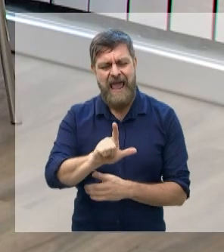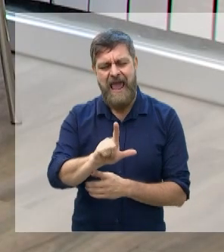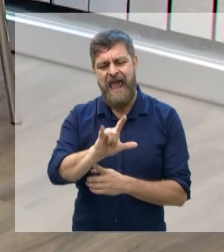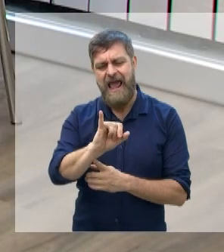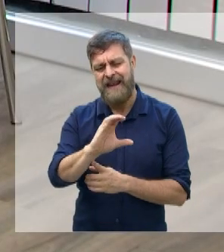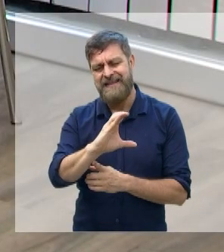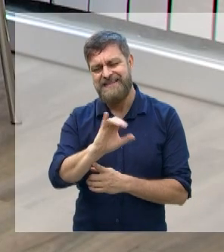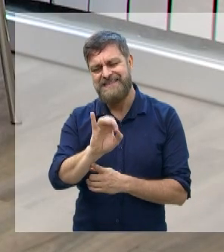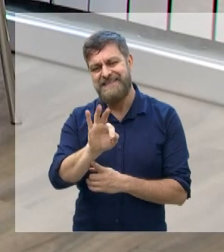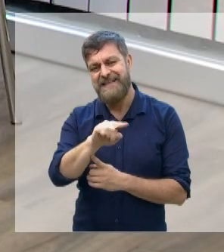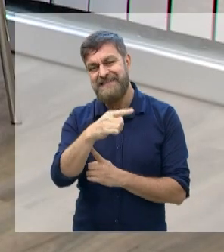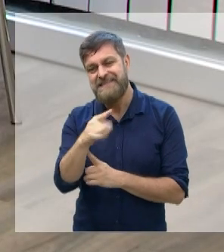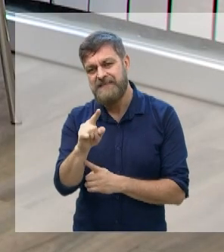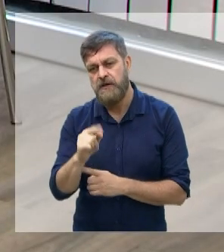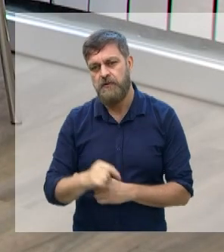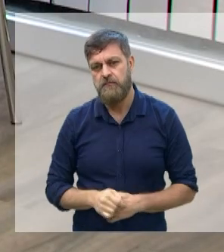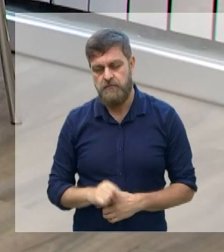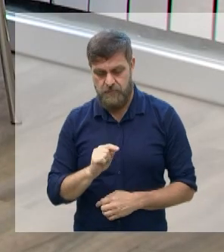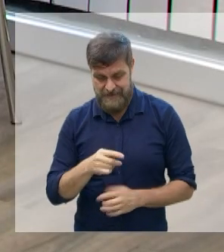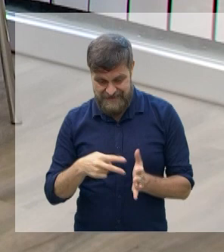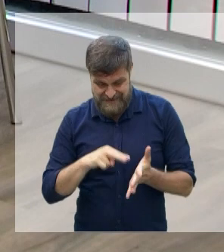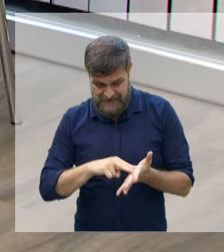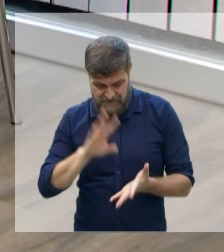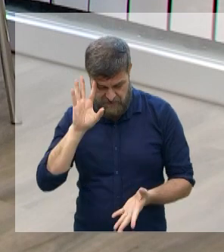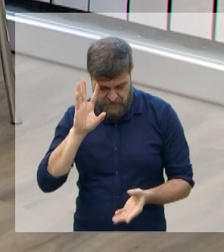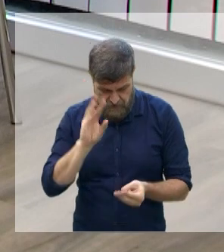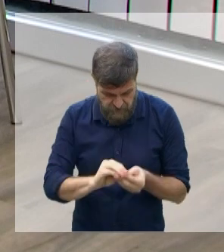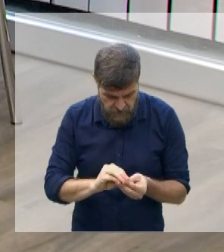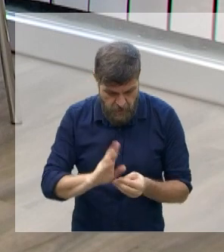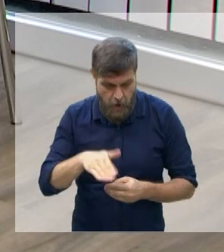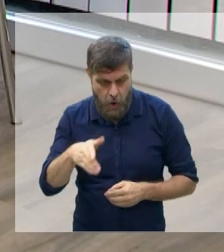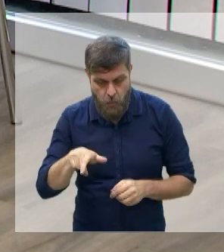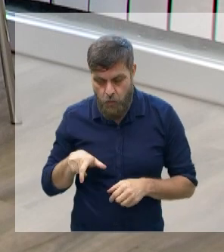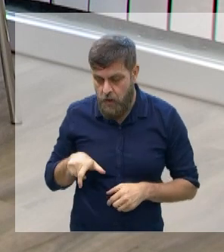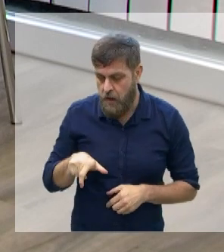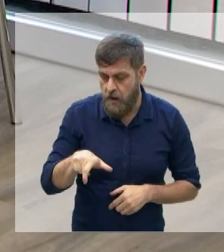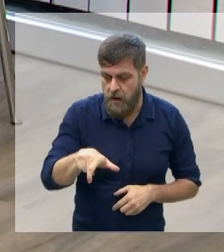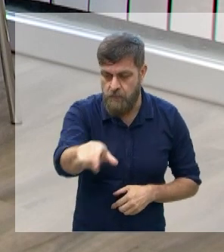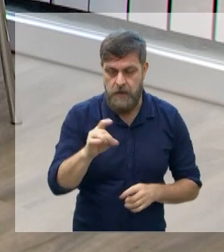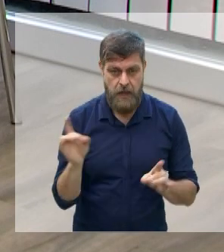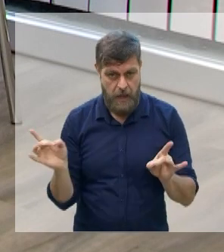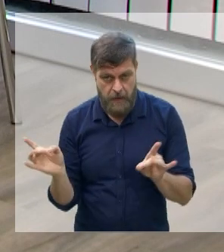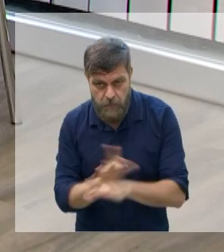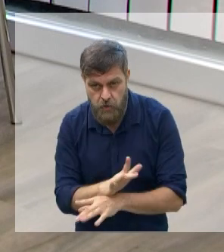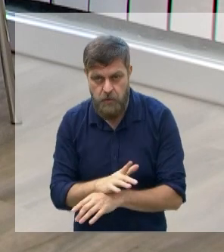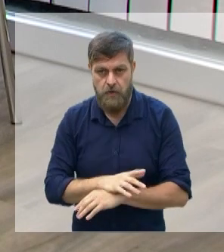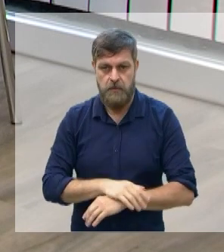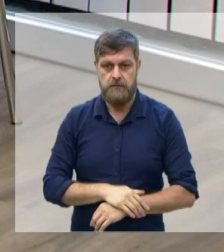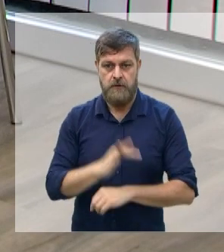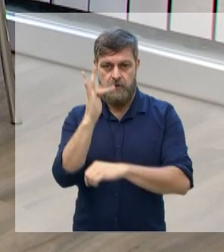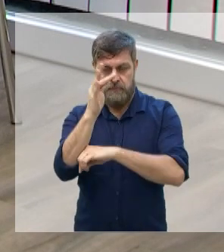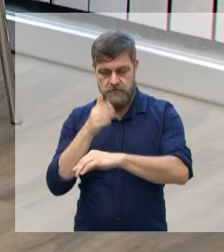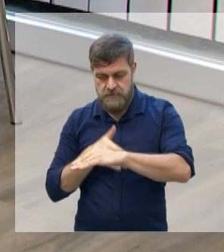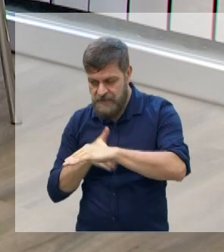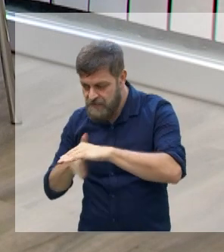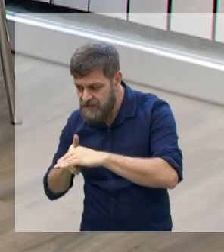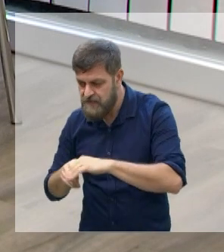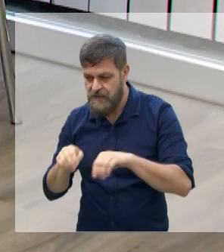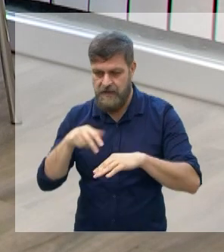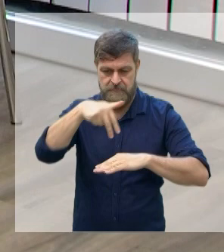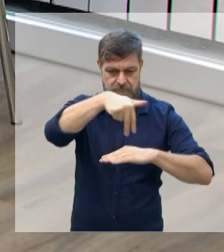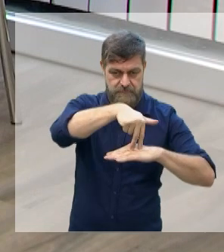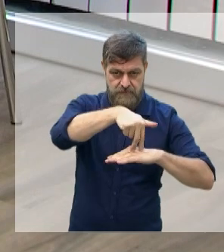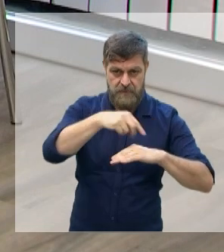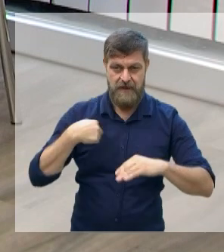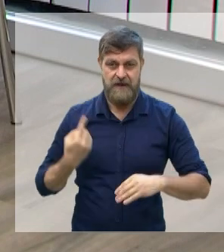é ela seria o que a finalização de quando esses corredores estiverem prontas as estações terminar para que a gente